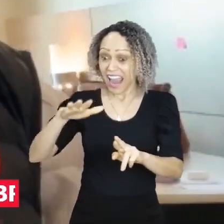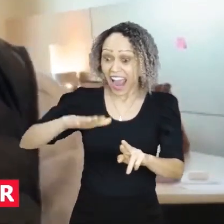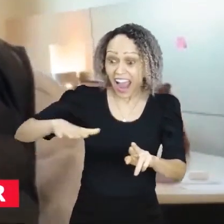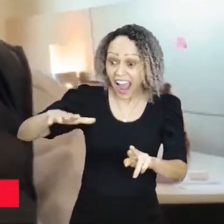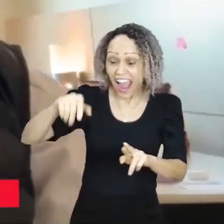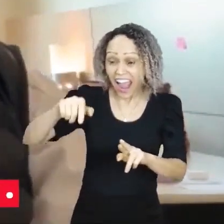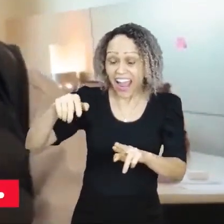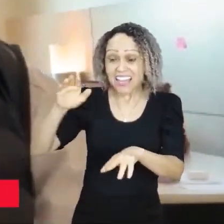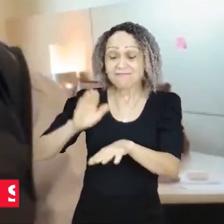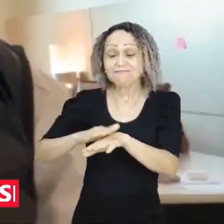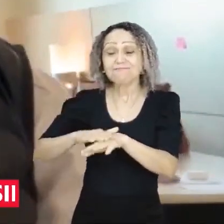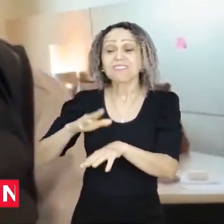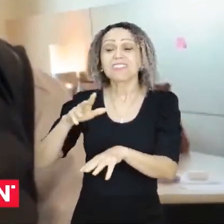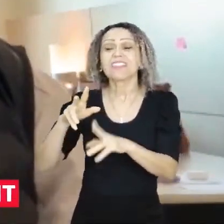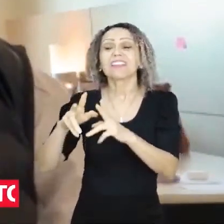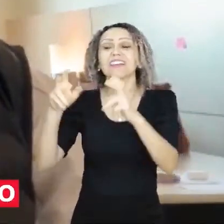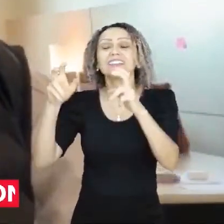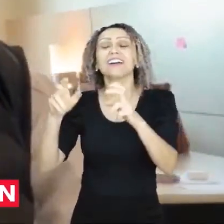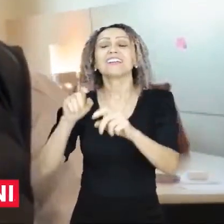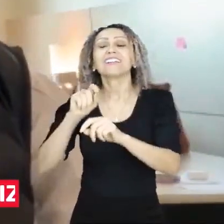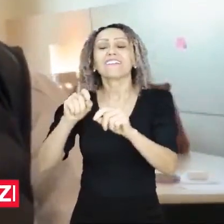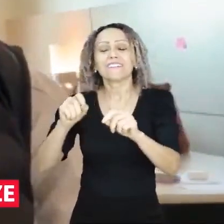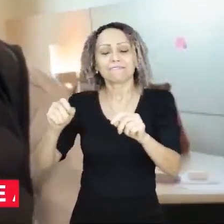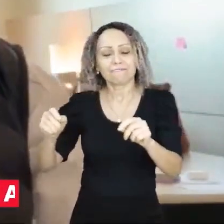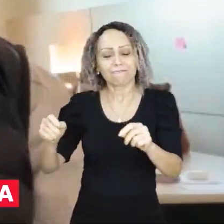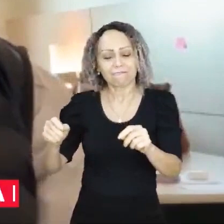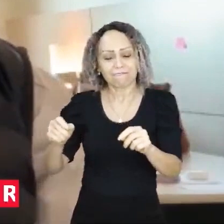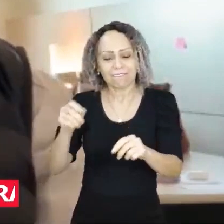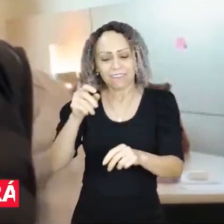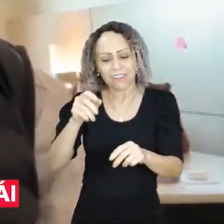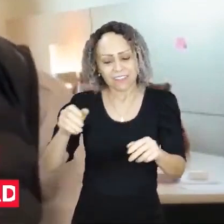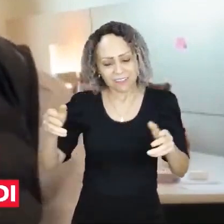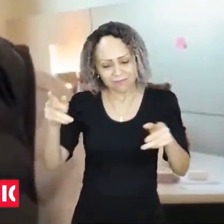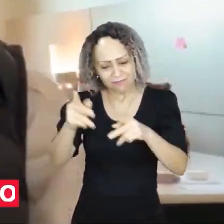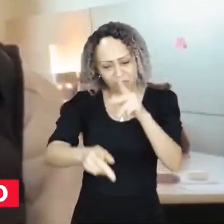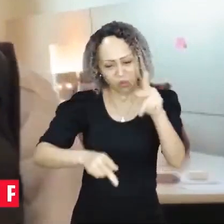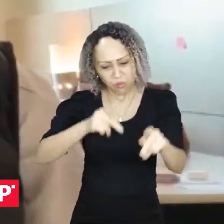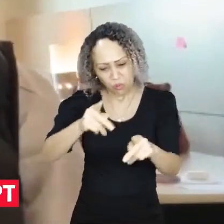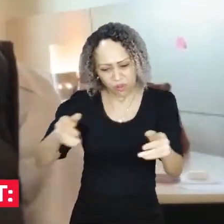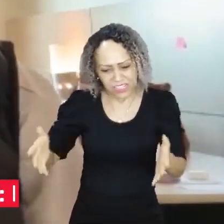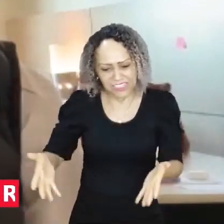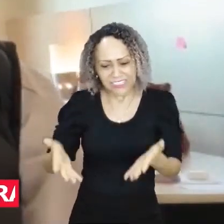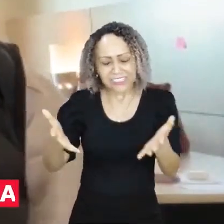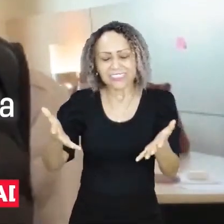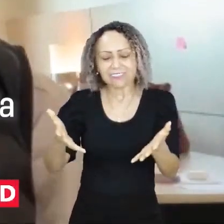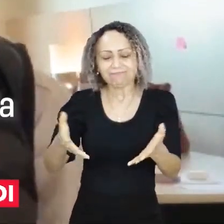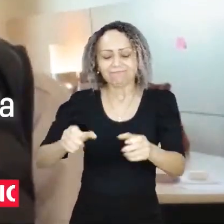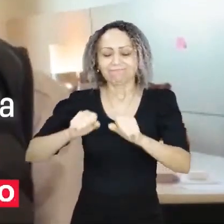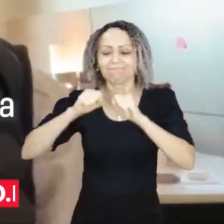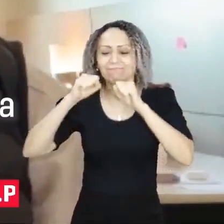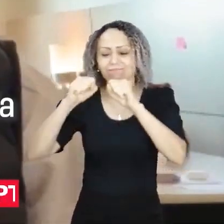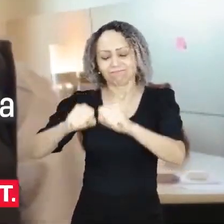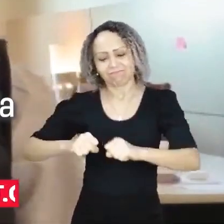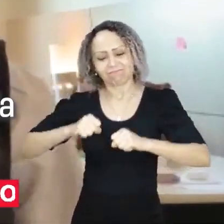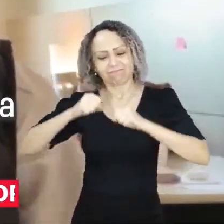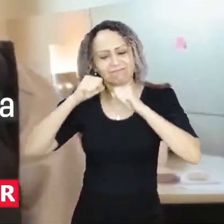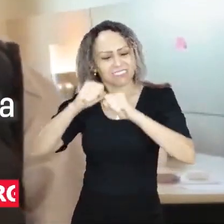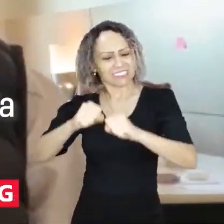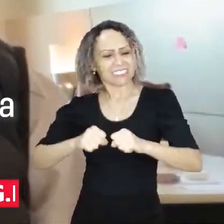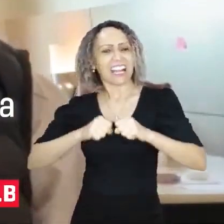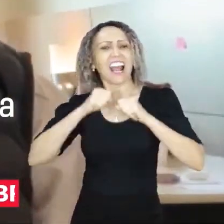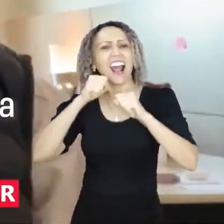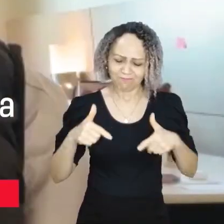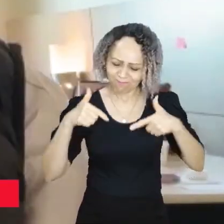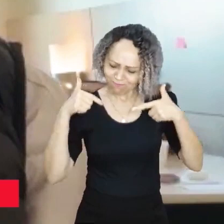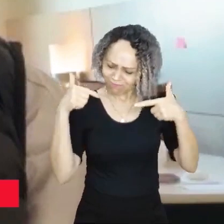catarinense esteja nessa caminhada da grande maioria do povo brasileiro para eleger o presidente Lula